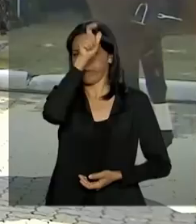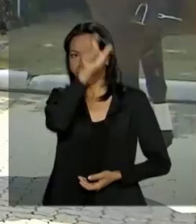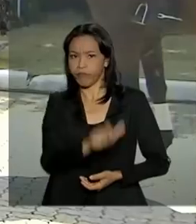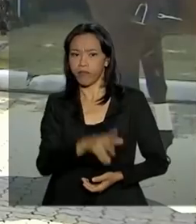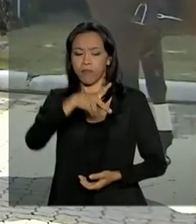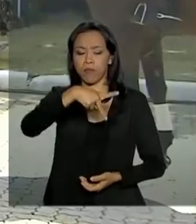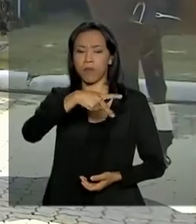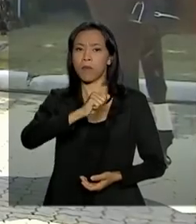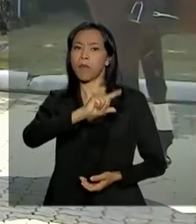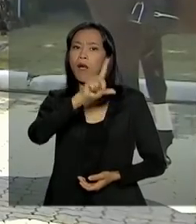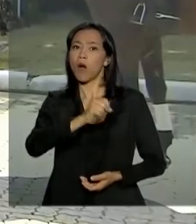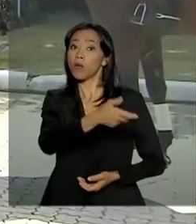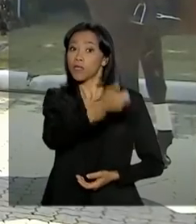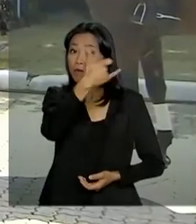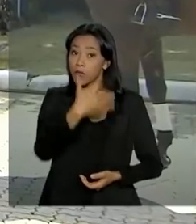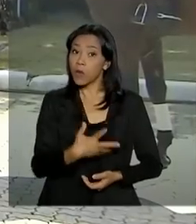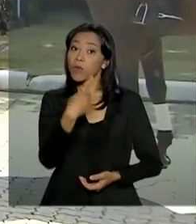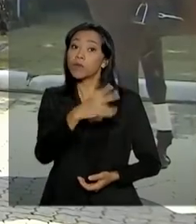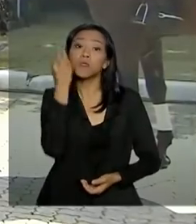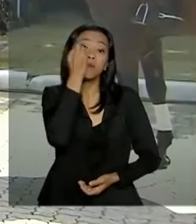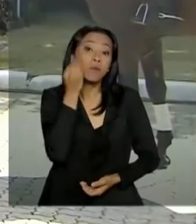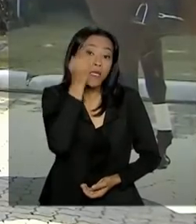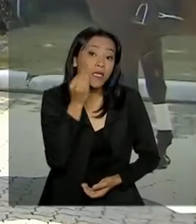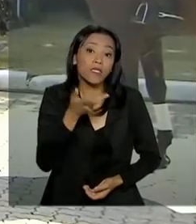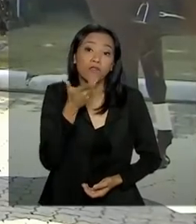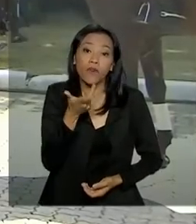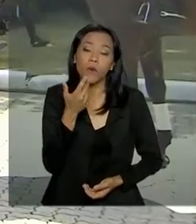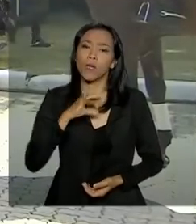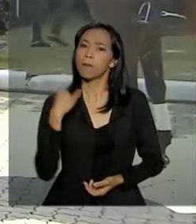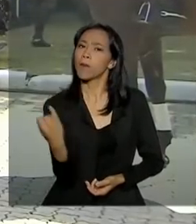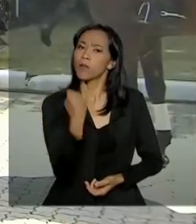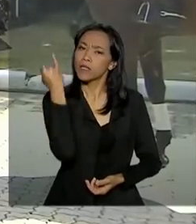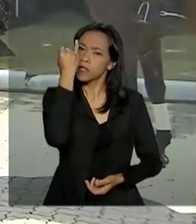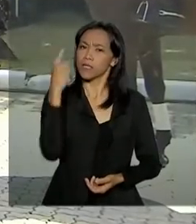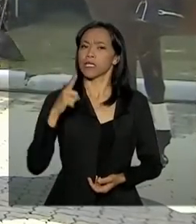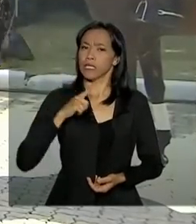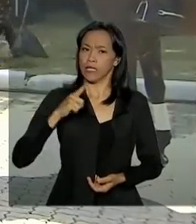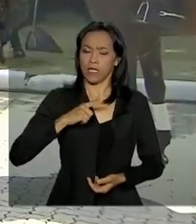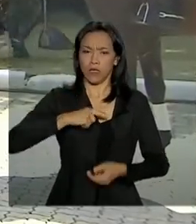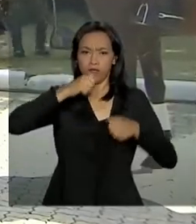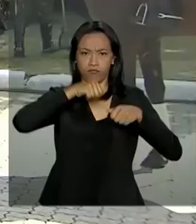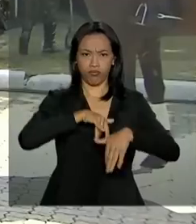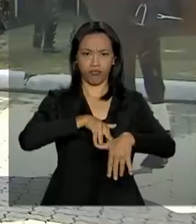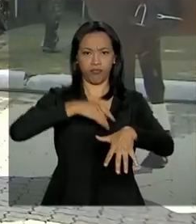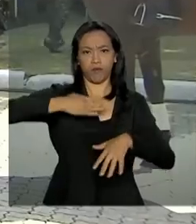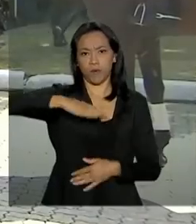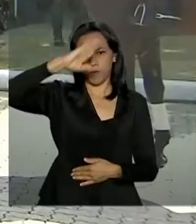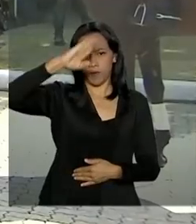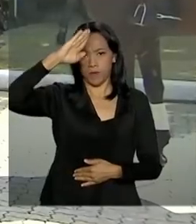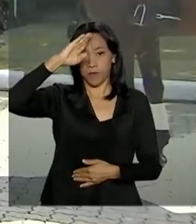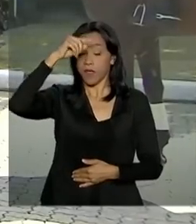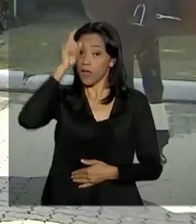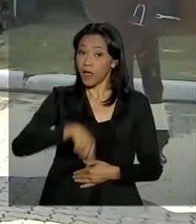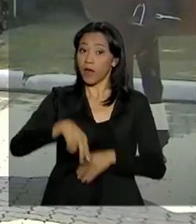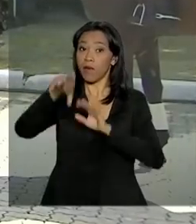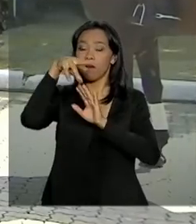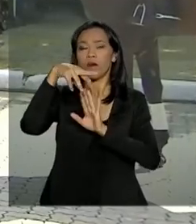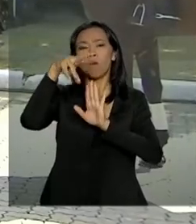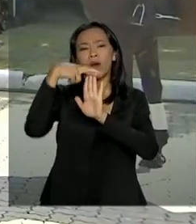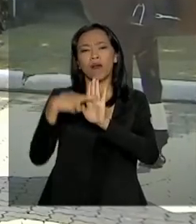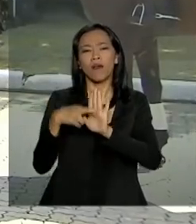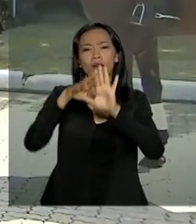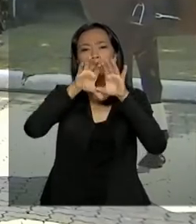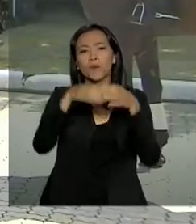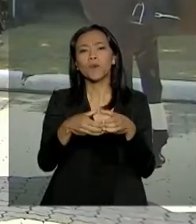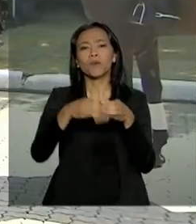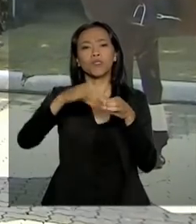à frente desse regimento e disse a importância que ele tem para o Exército, um regimento que é conhecido como Regimento de Cavalaria de